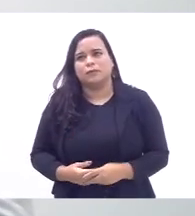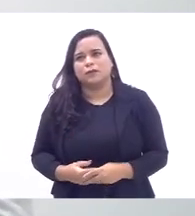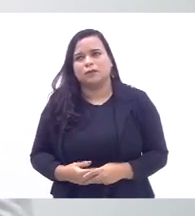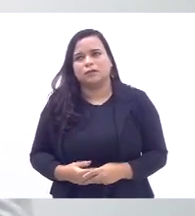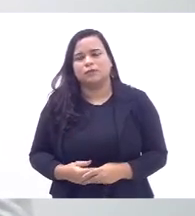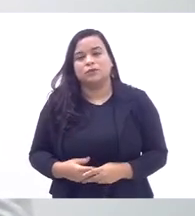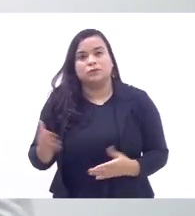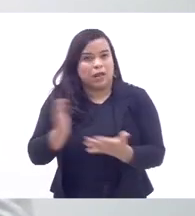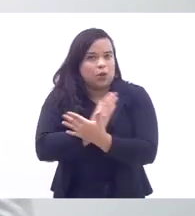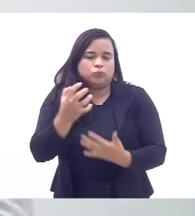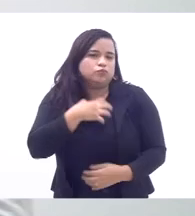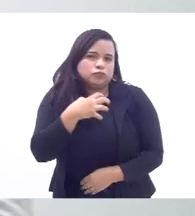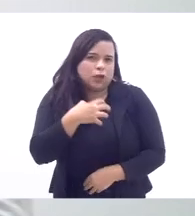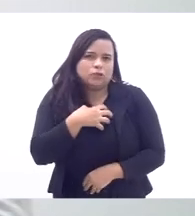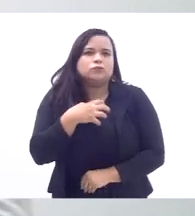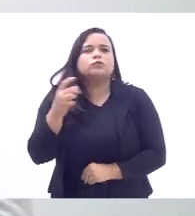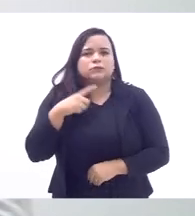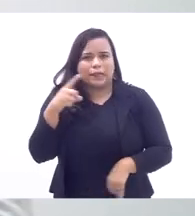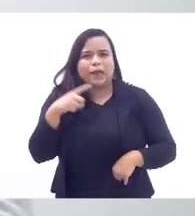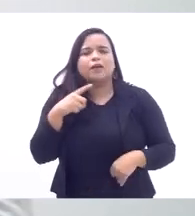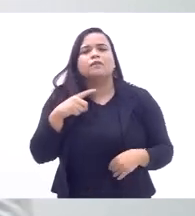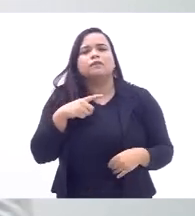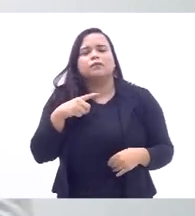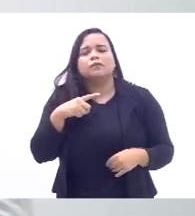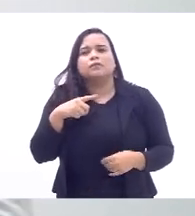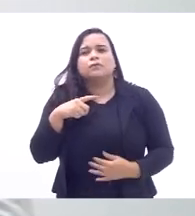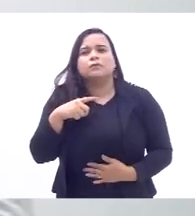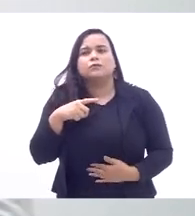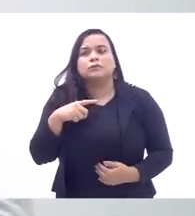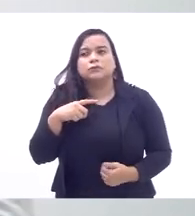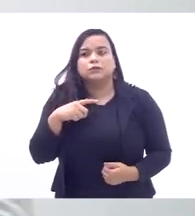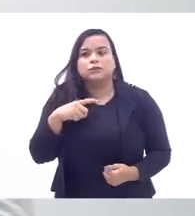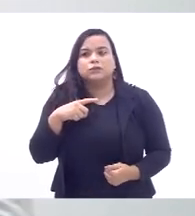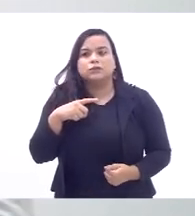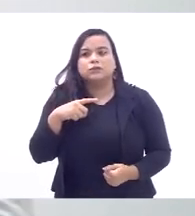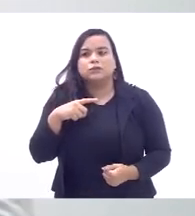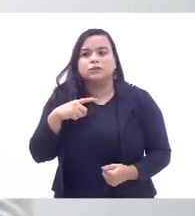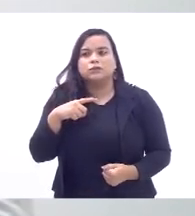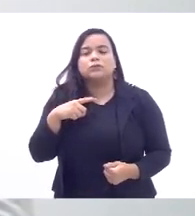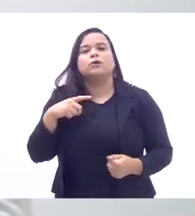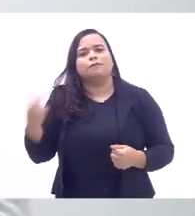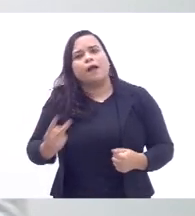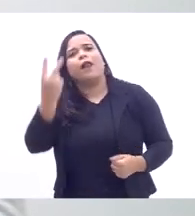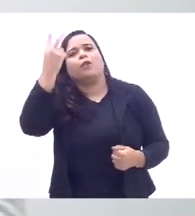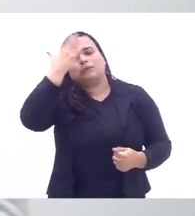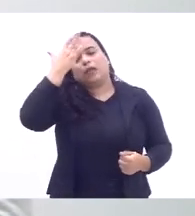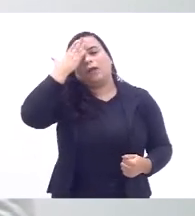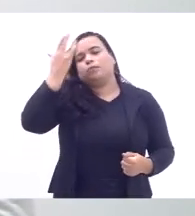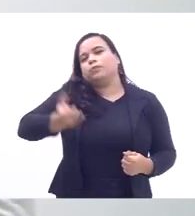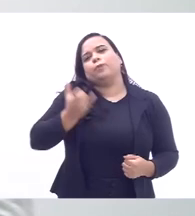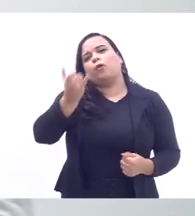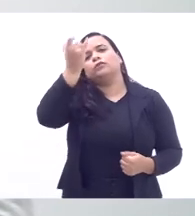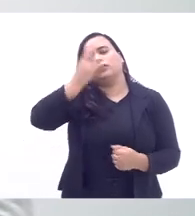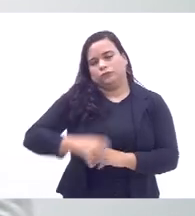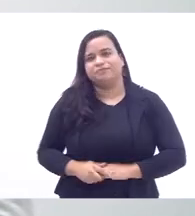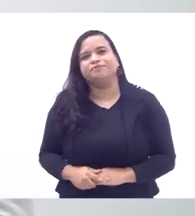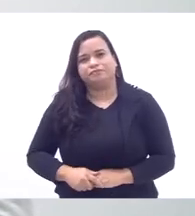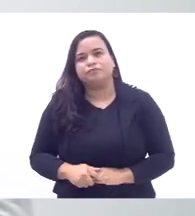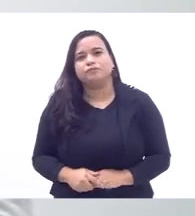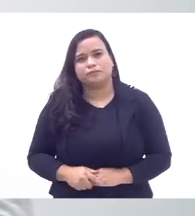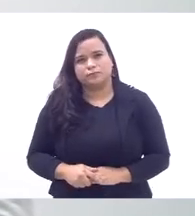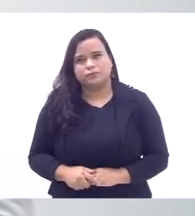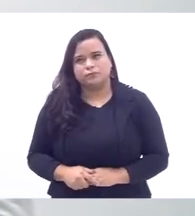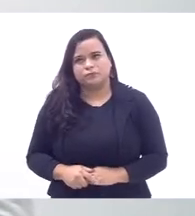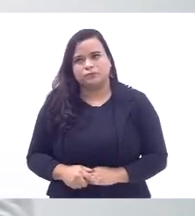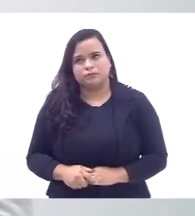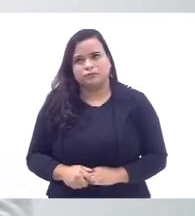de alguma maneira, direto ou indiretamente, tem é, valor e tem uma pegada